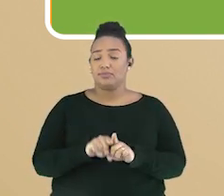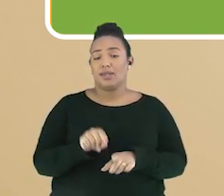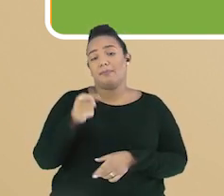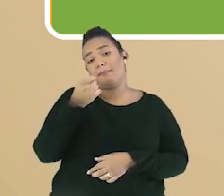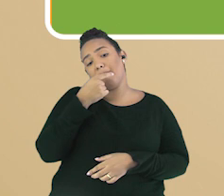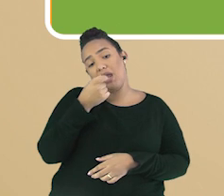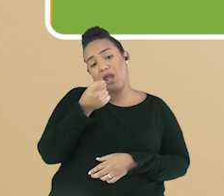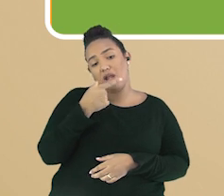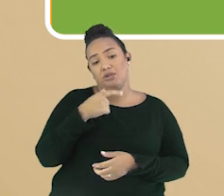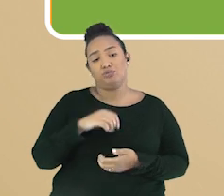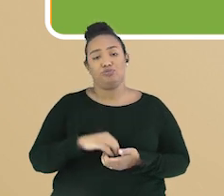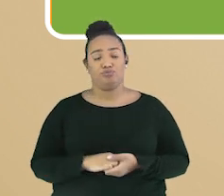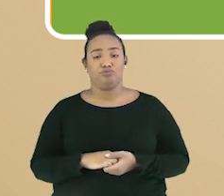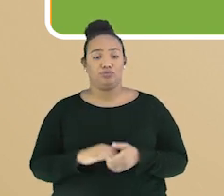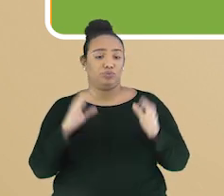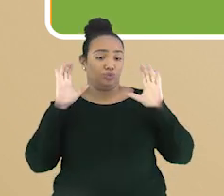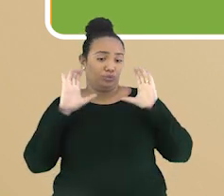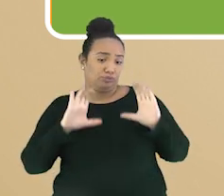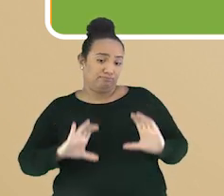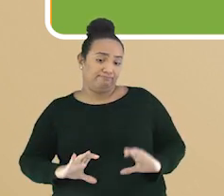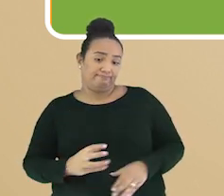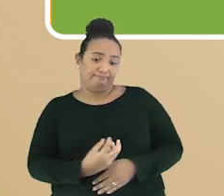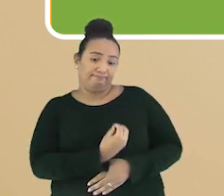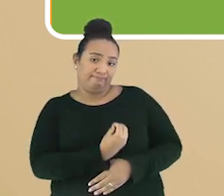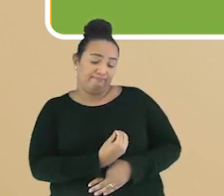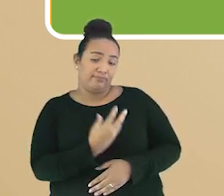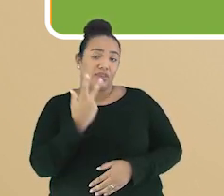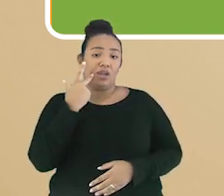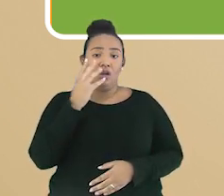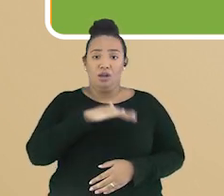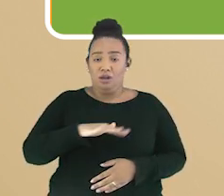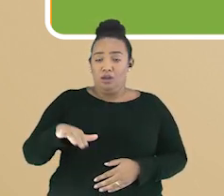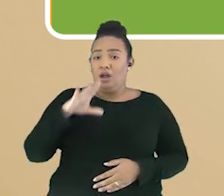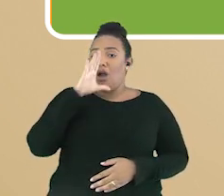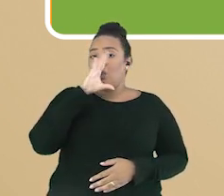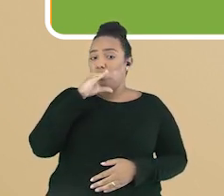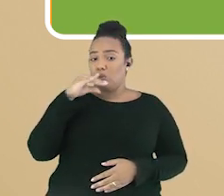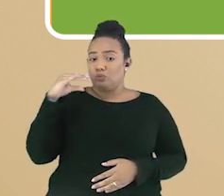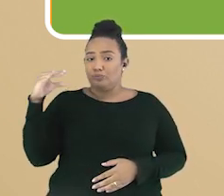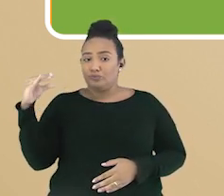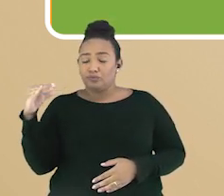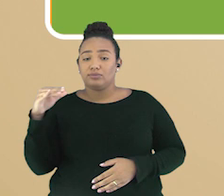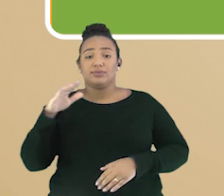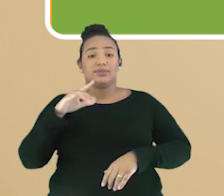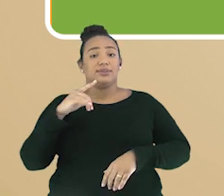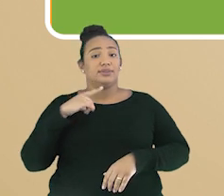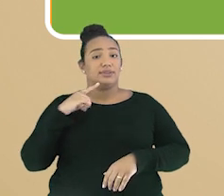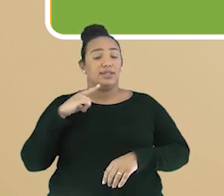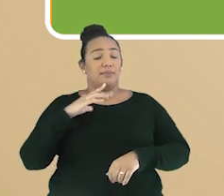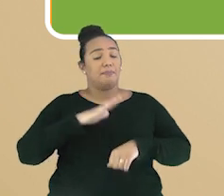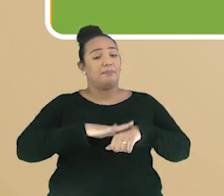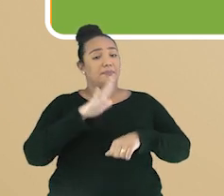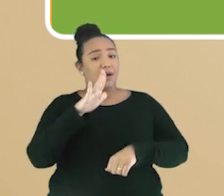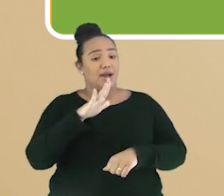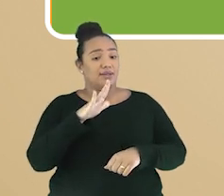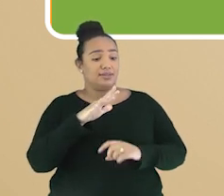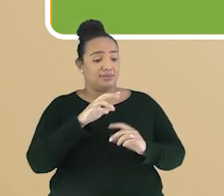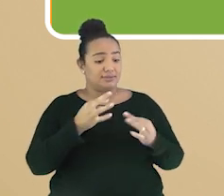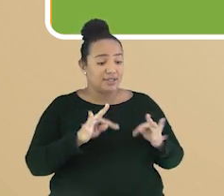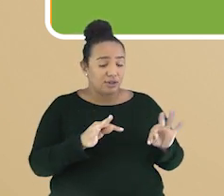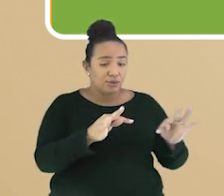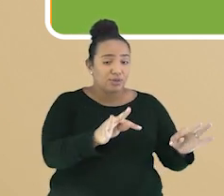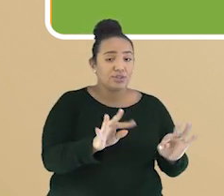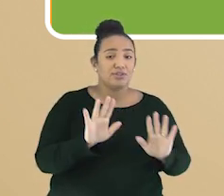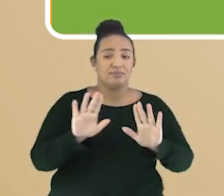e adolescentes dedicam mais tempo às tecnologias do que praticar atividades físicas ou simplesmente